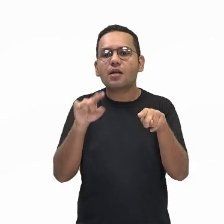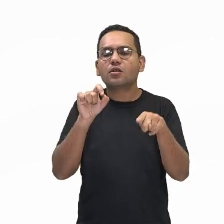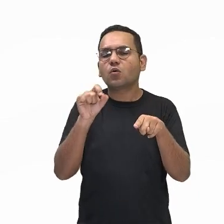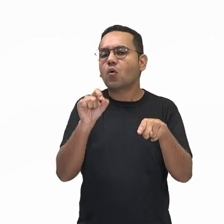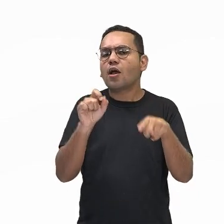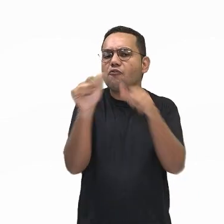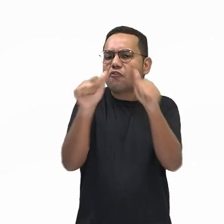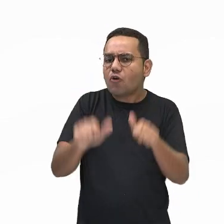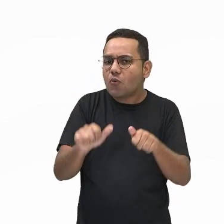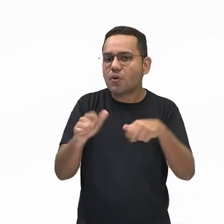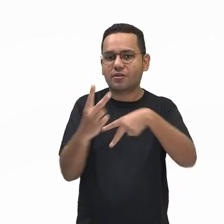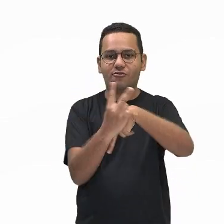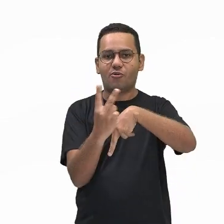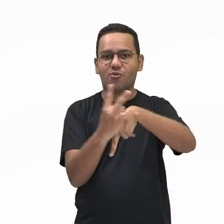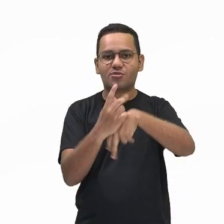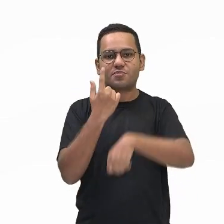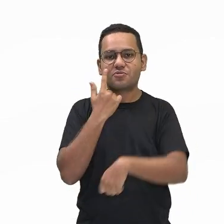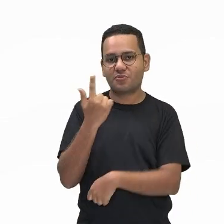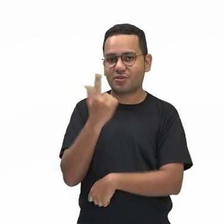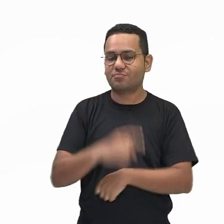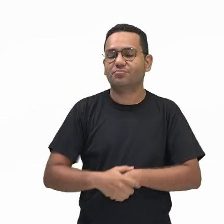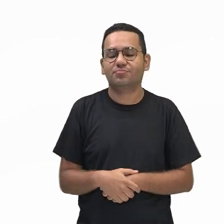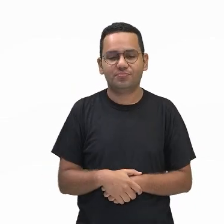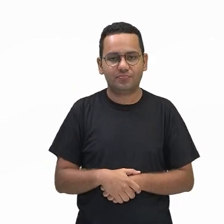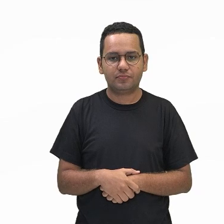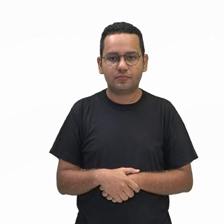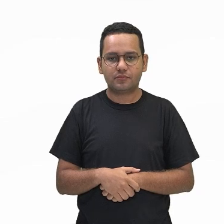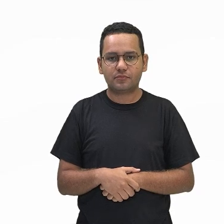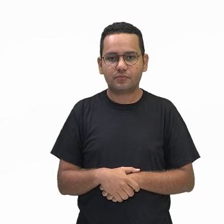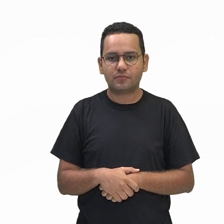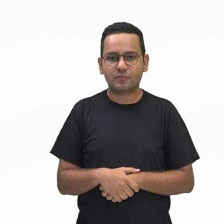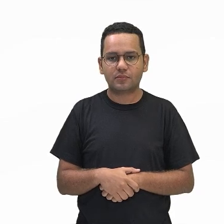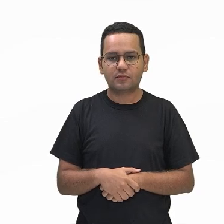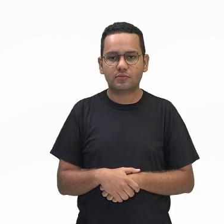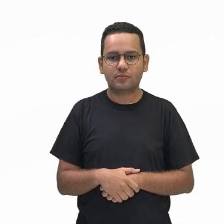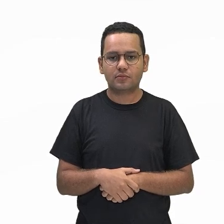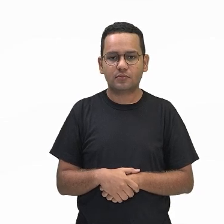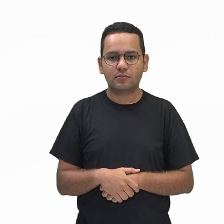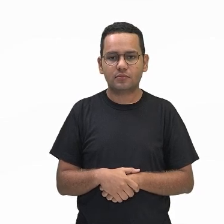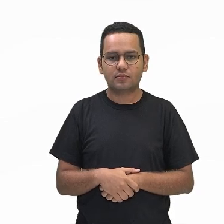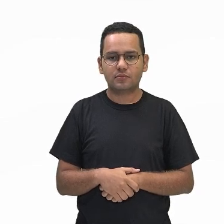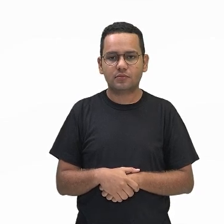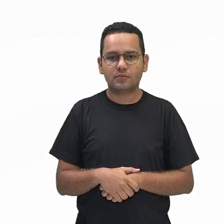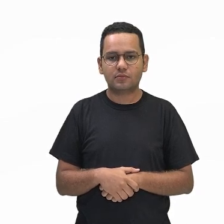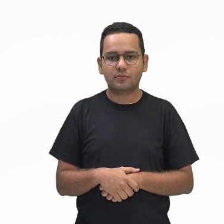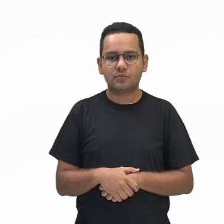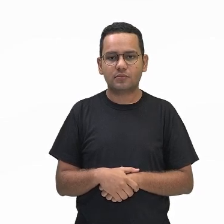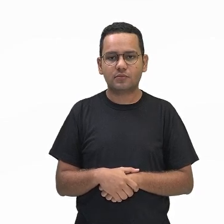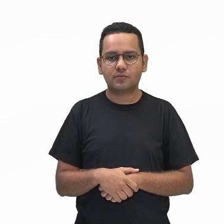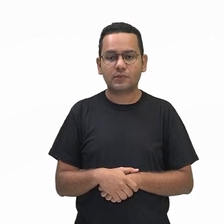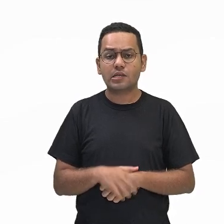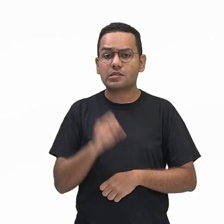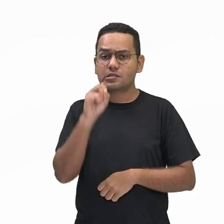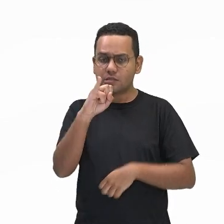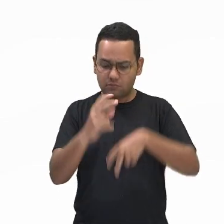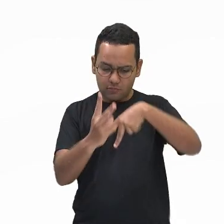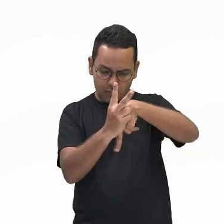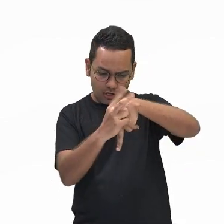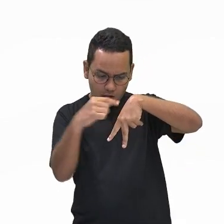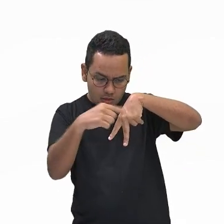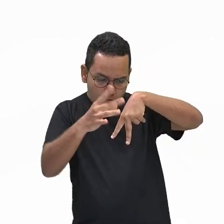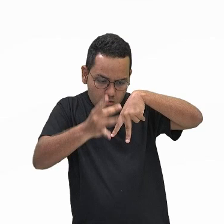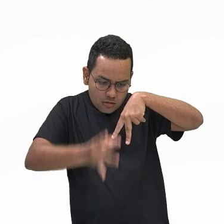formato aí de cromossomo. Se a gente desenrolar esse cromossomo, a gente vai aí descobrir que ele é feito de